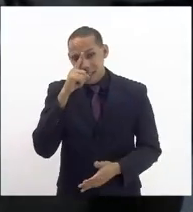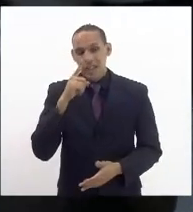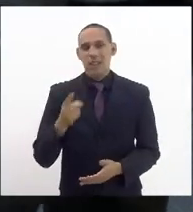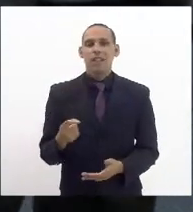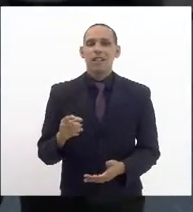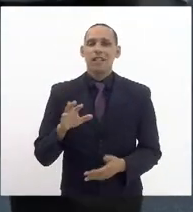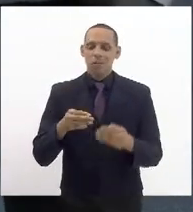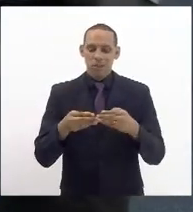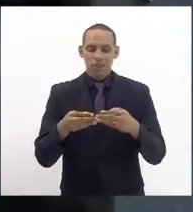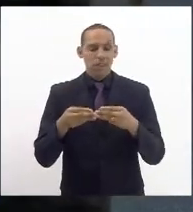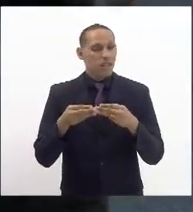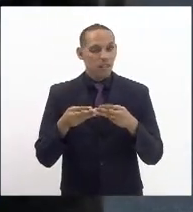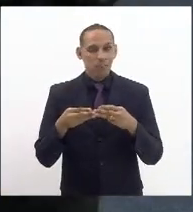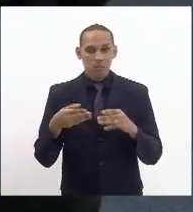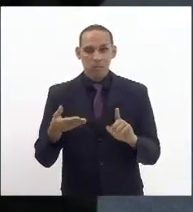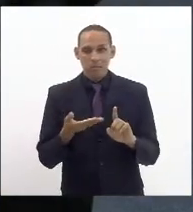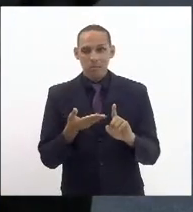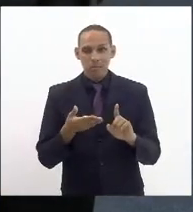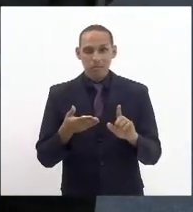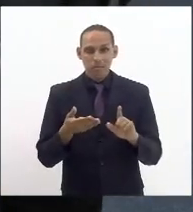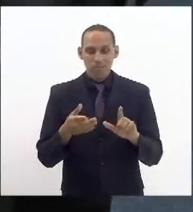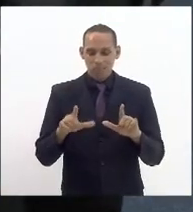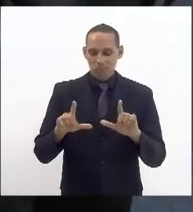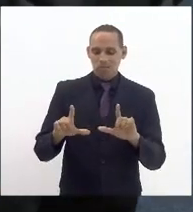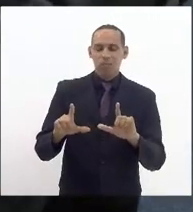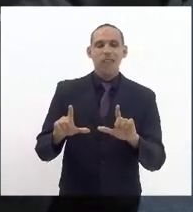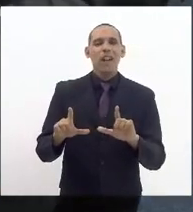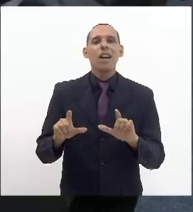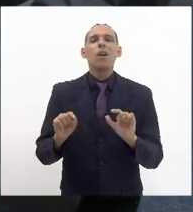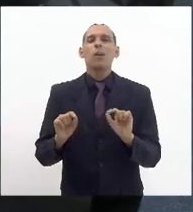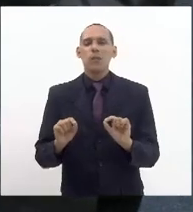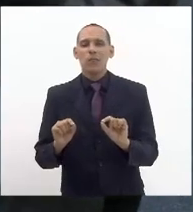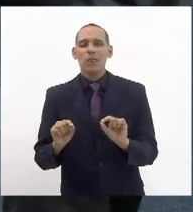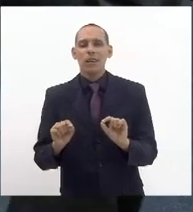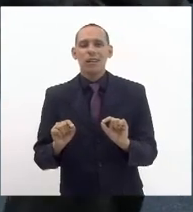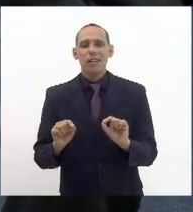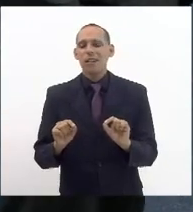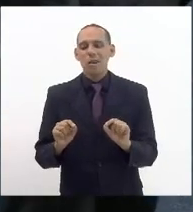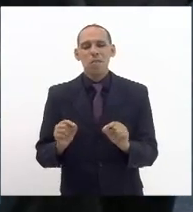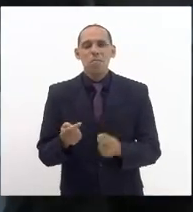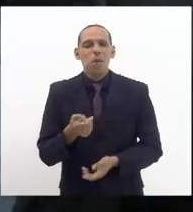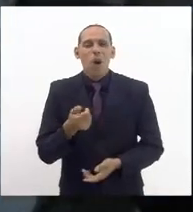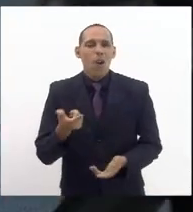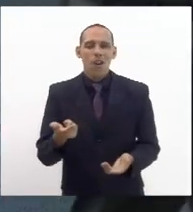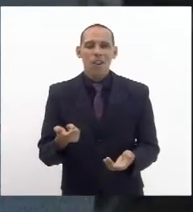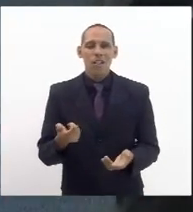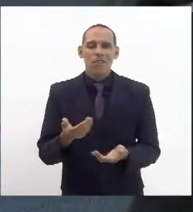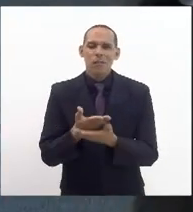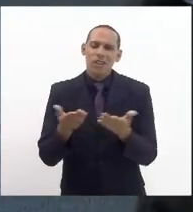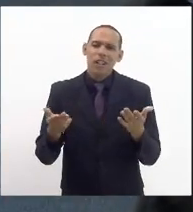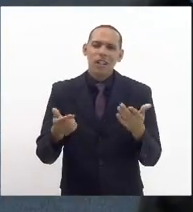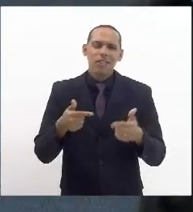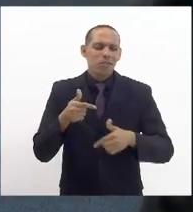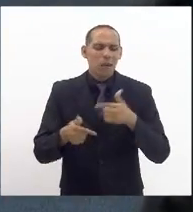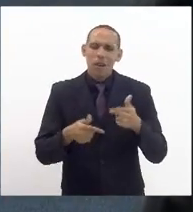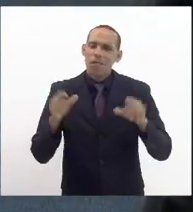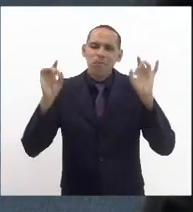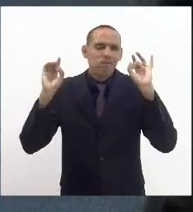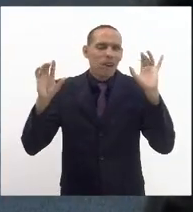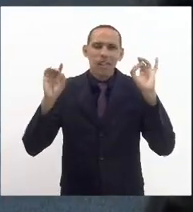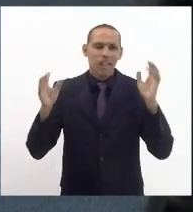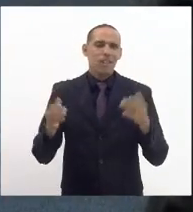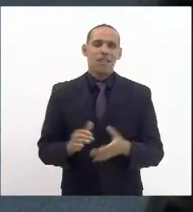essa moção, ao meu ver, é até mínimo pelo brilhante trabalho que vocês